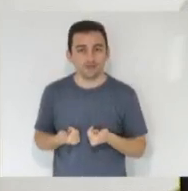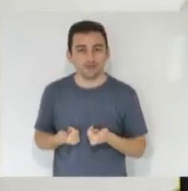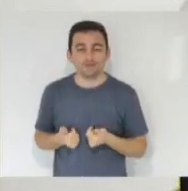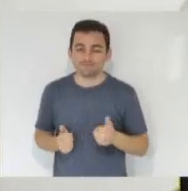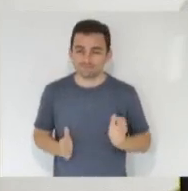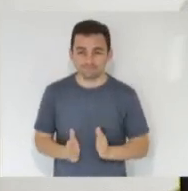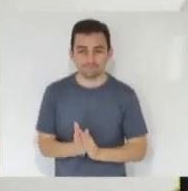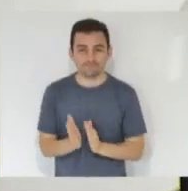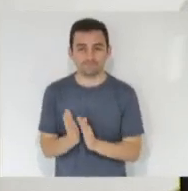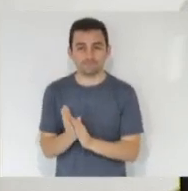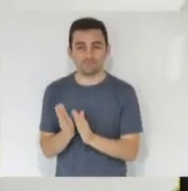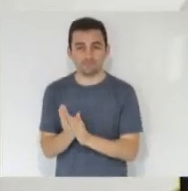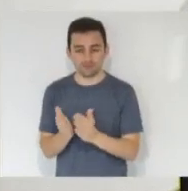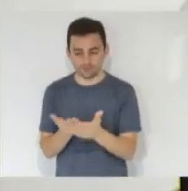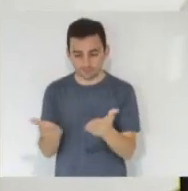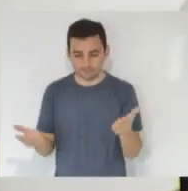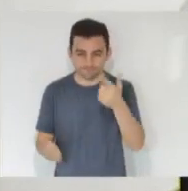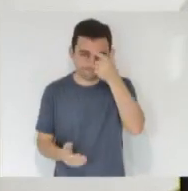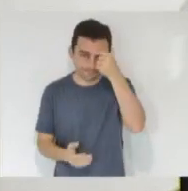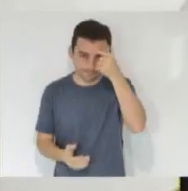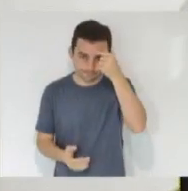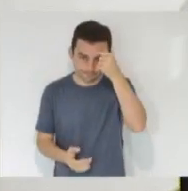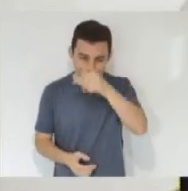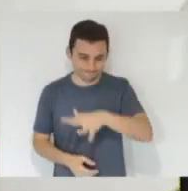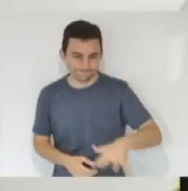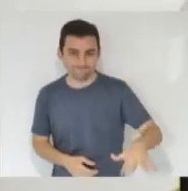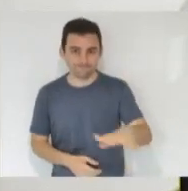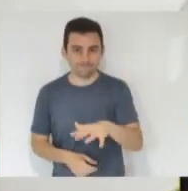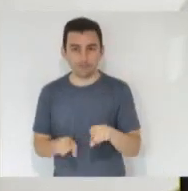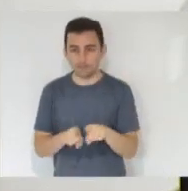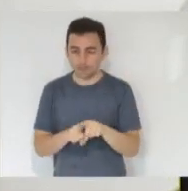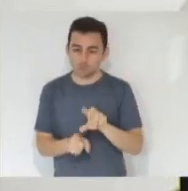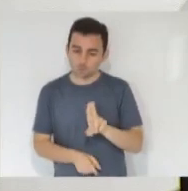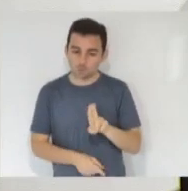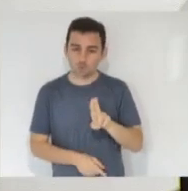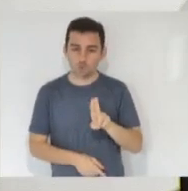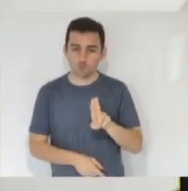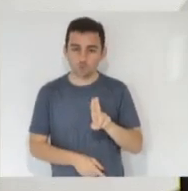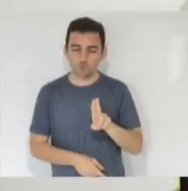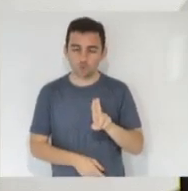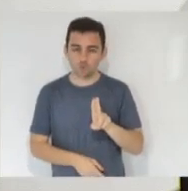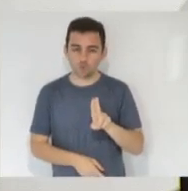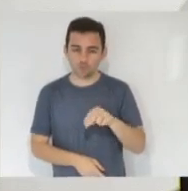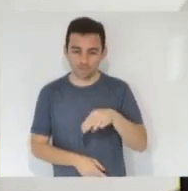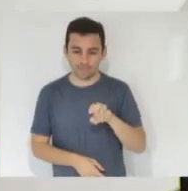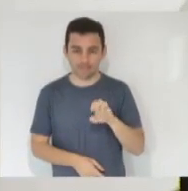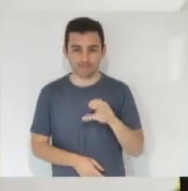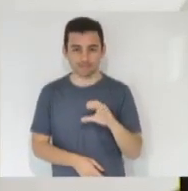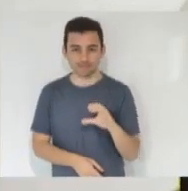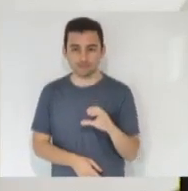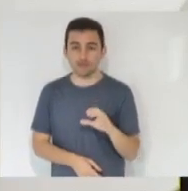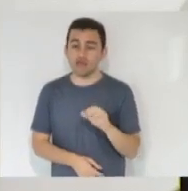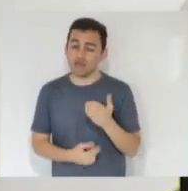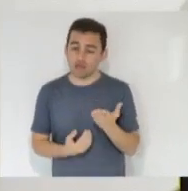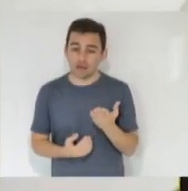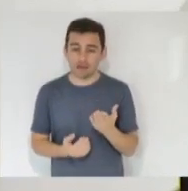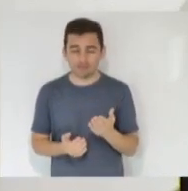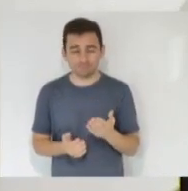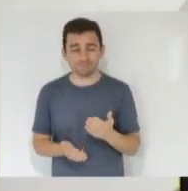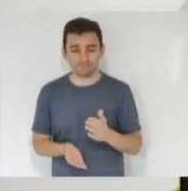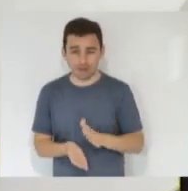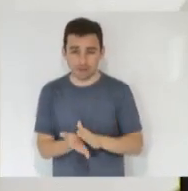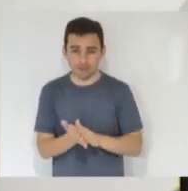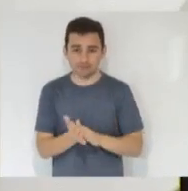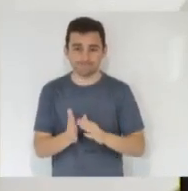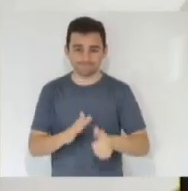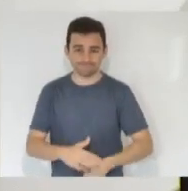Parabéns às universidades, parabéns à Unesc, por intermédio da nossa magnífica reitora Luciane